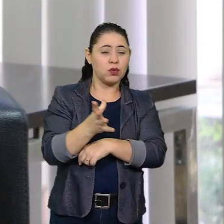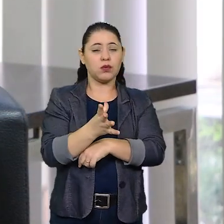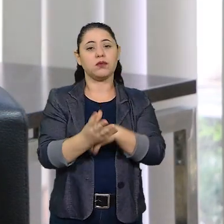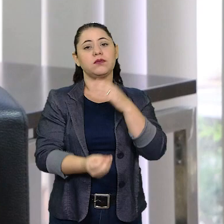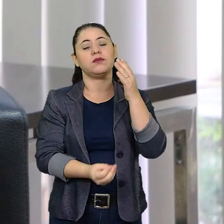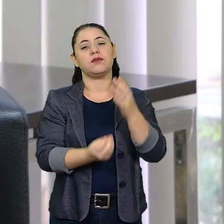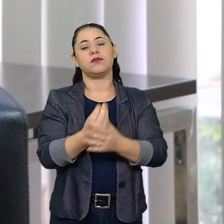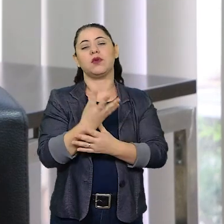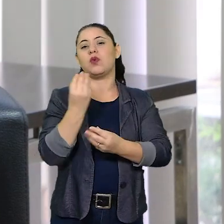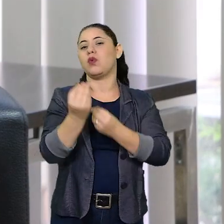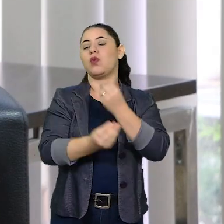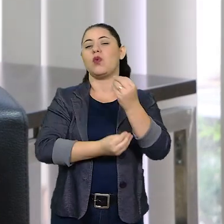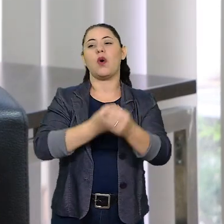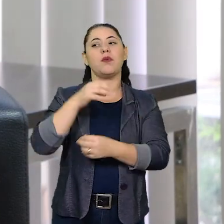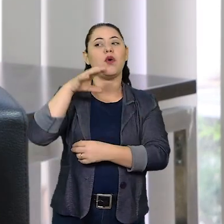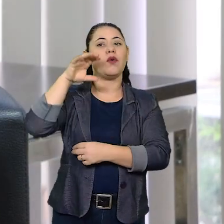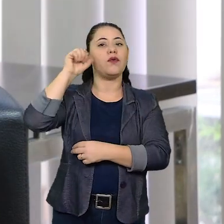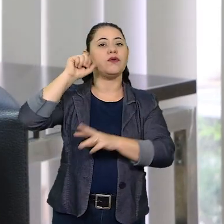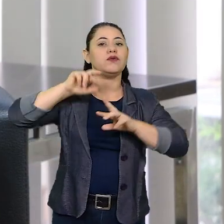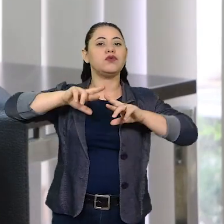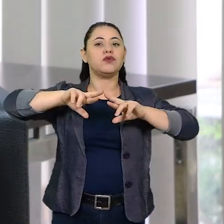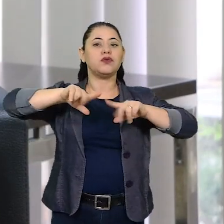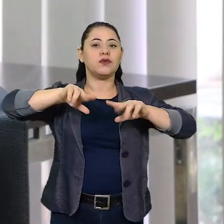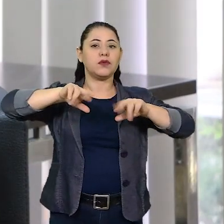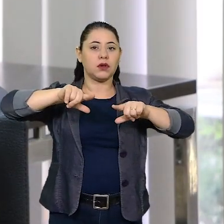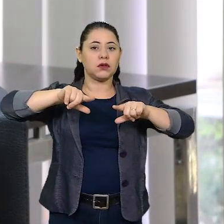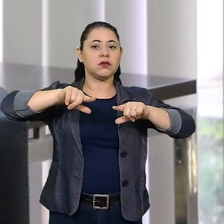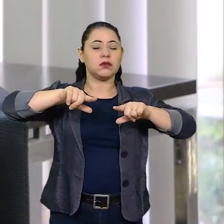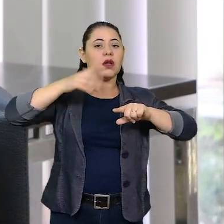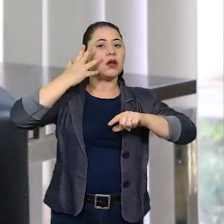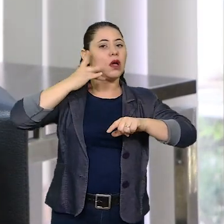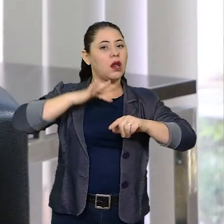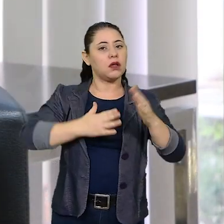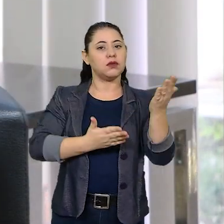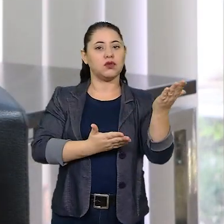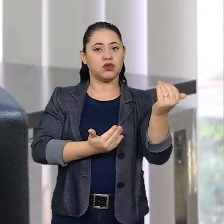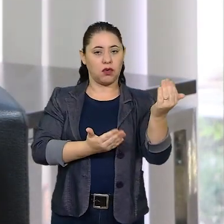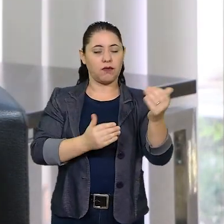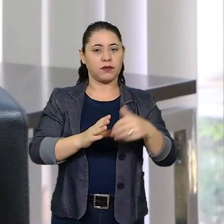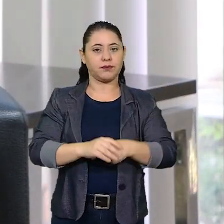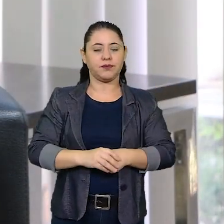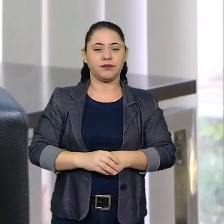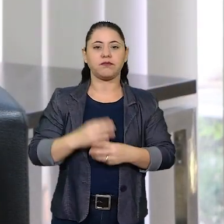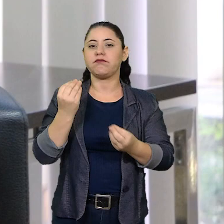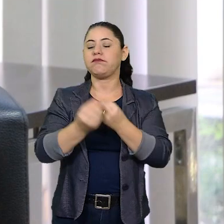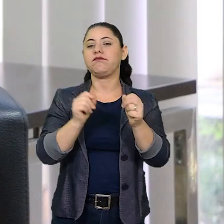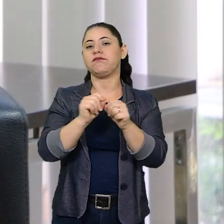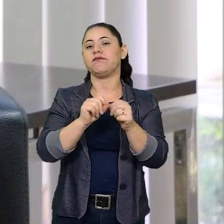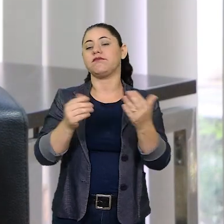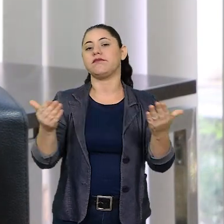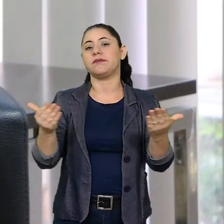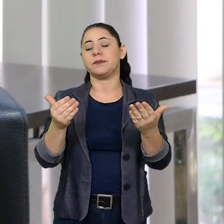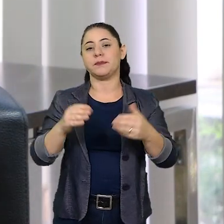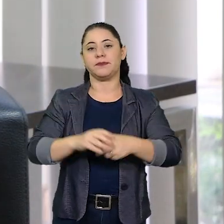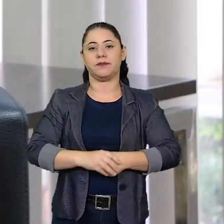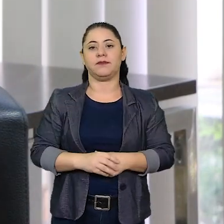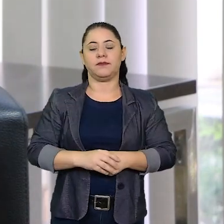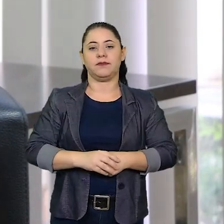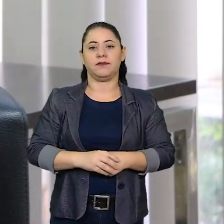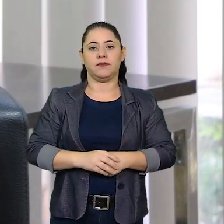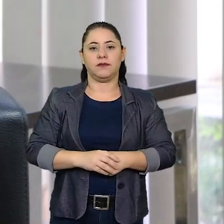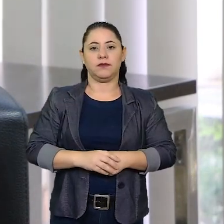forma de oitiva, de escuta dessas crianças e adolescentes. Como que isso é